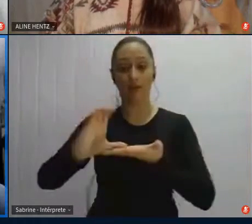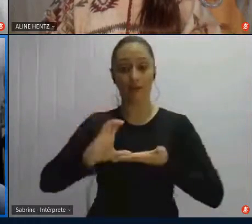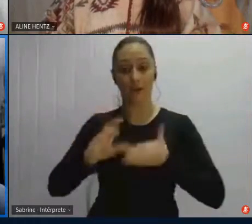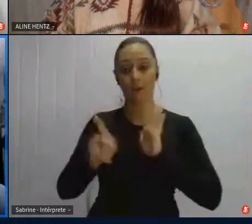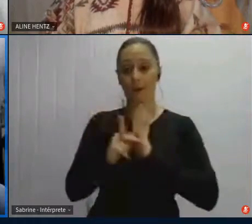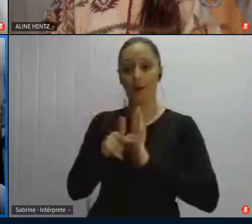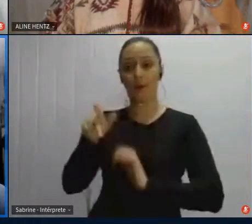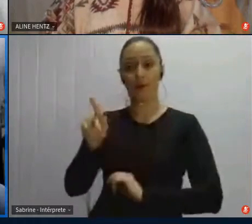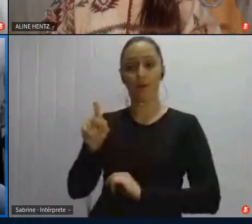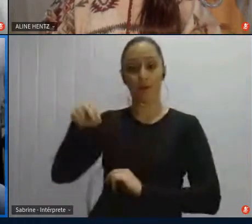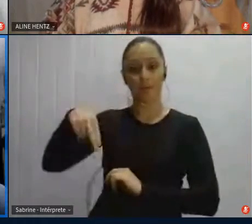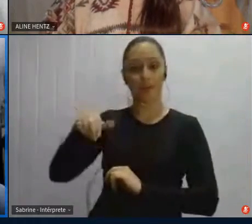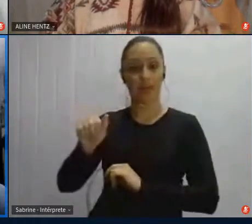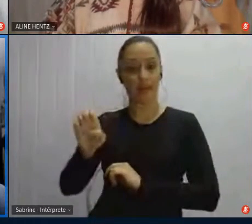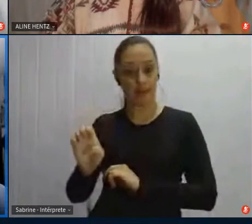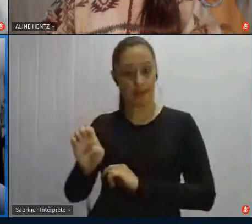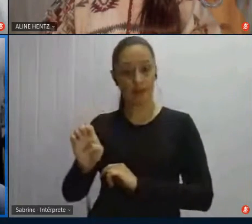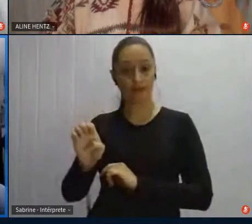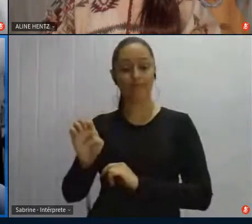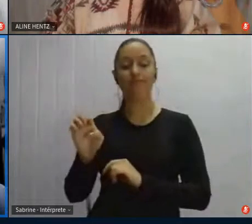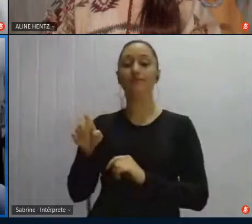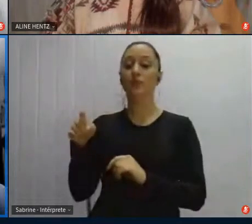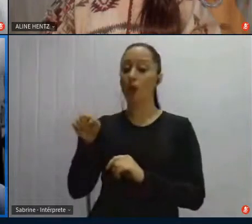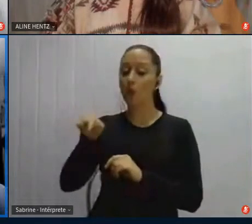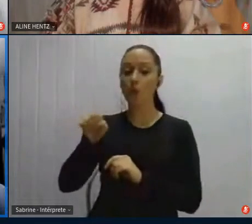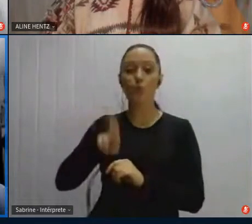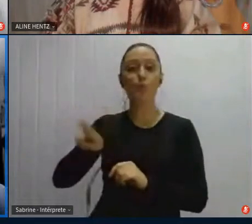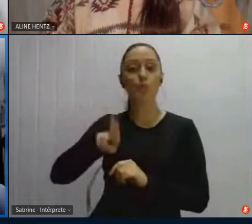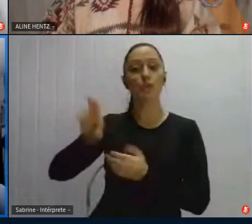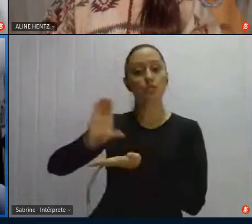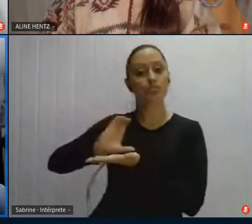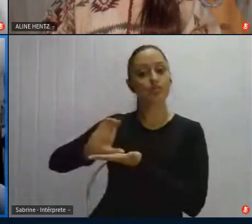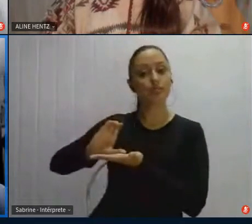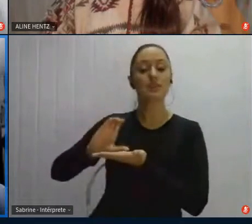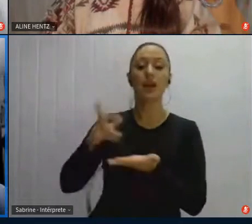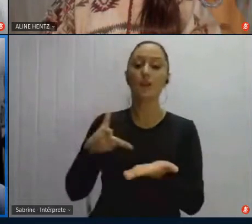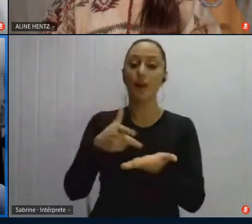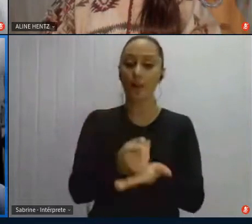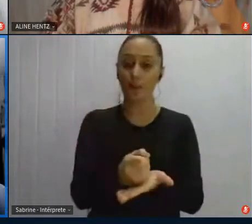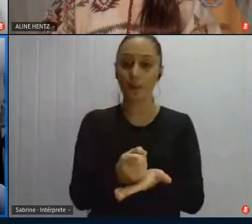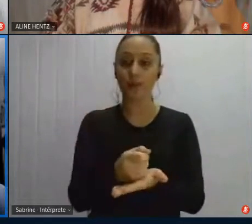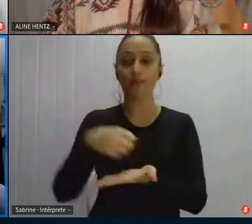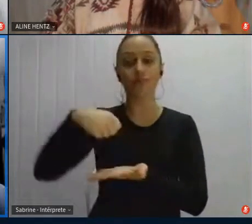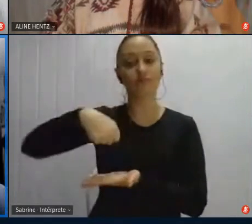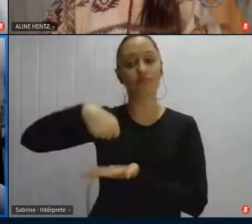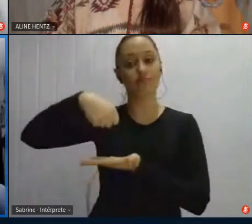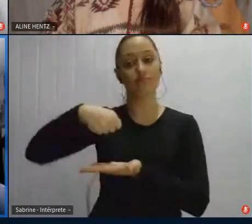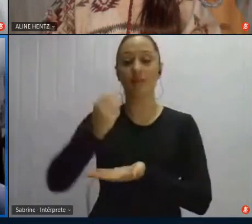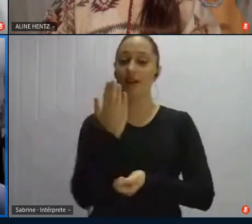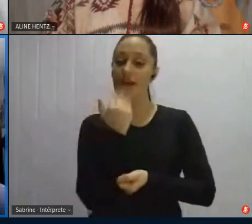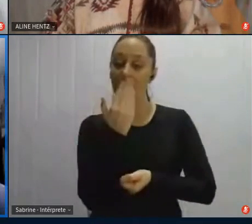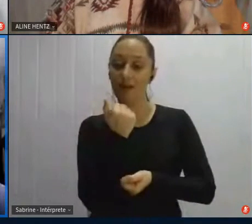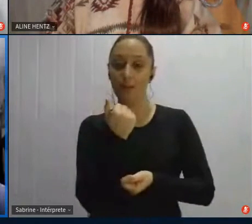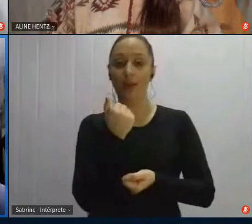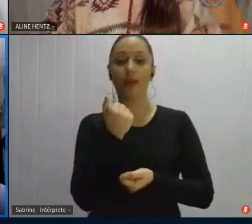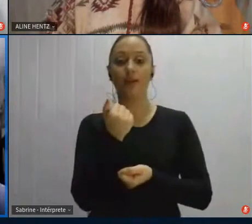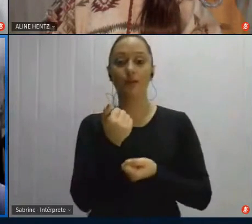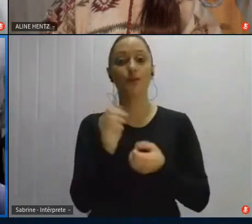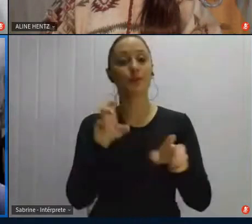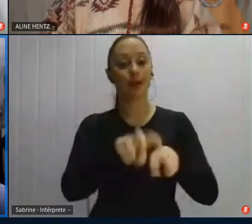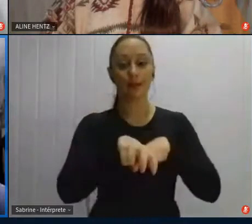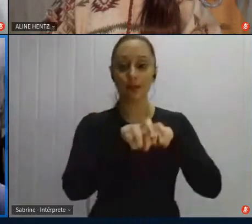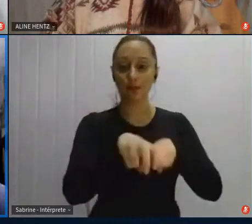está sendo revertida na compra de alimentos, de cestas básicas, da agricultura familiar, com produtos orgânicos, né,